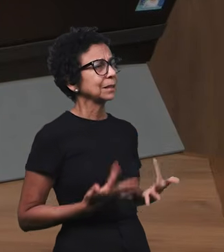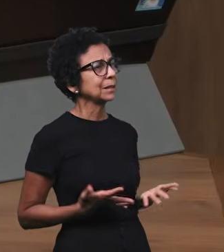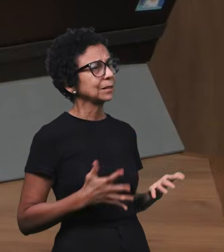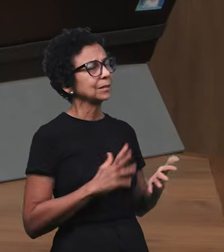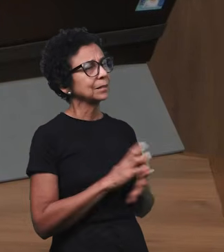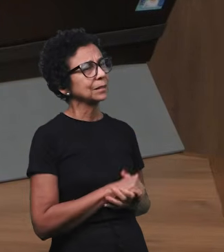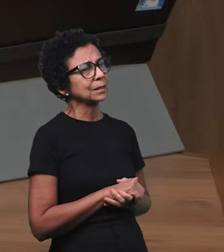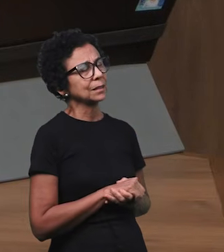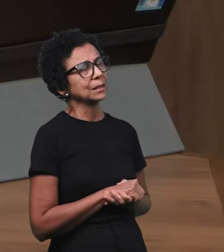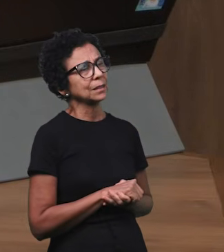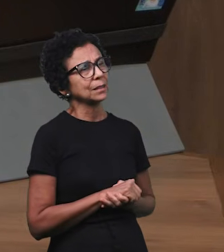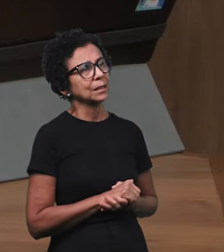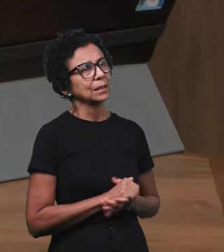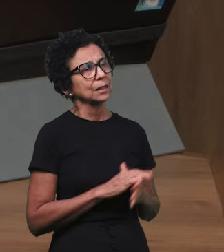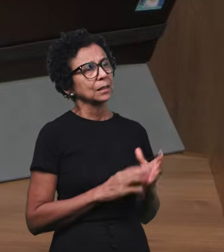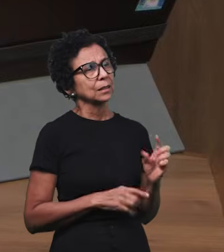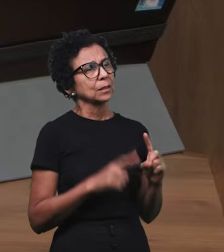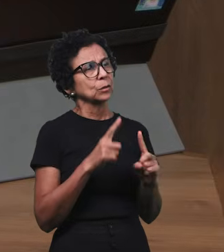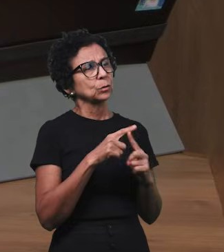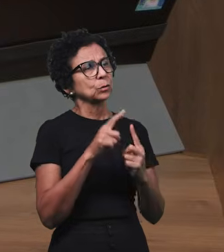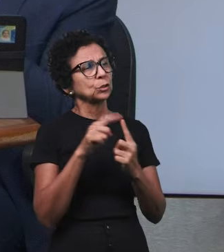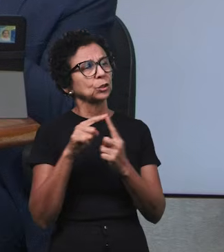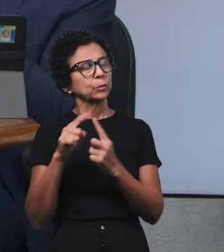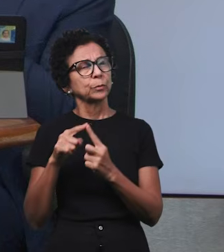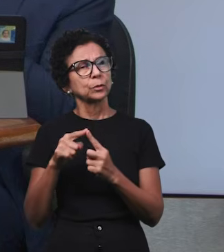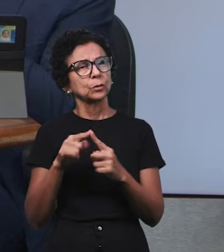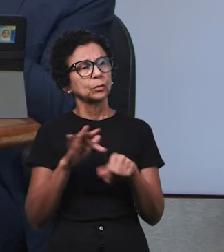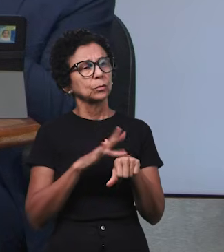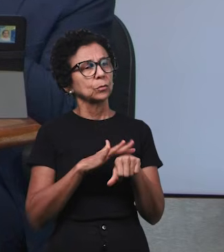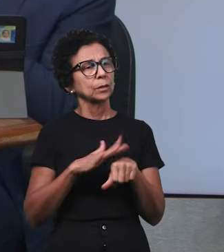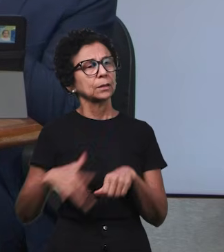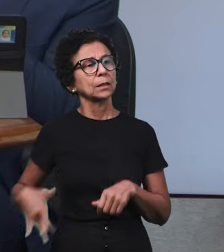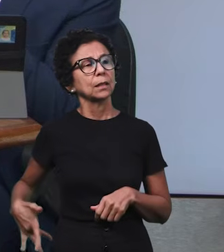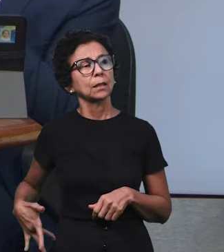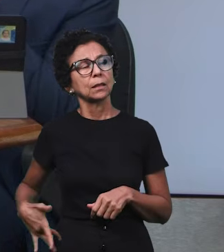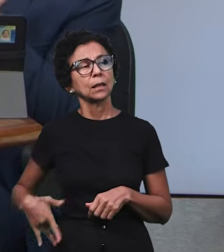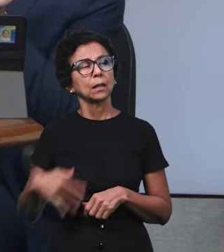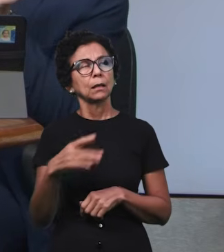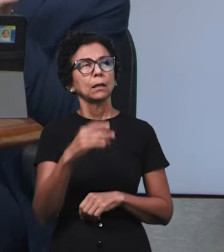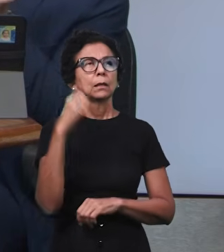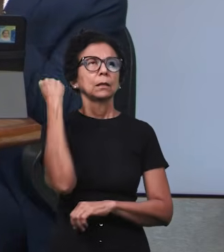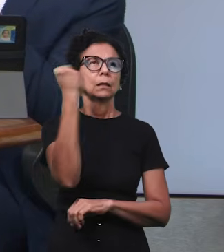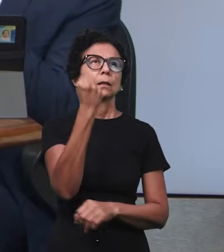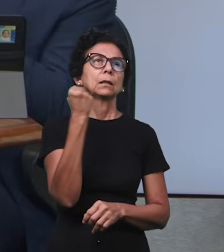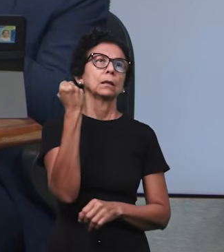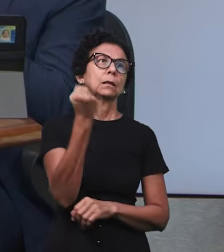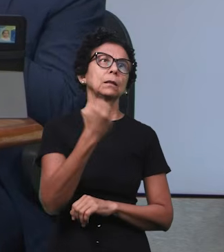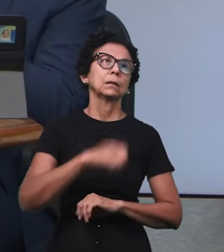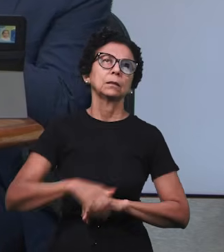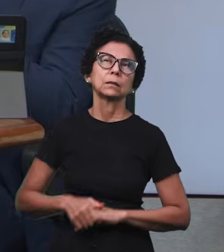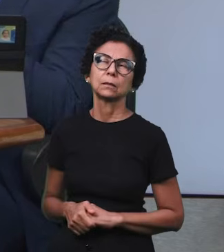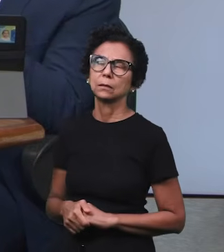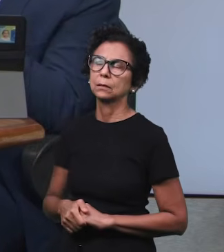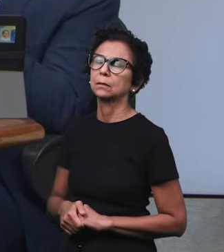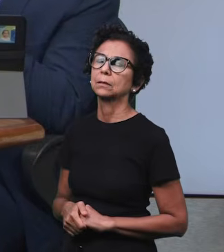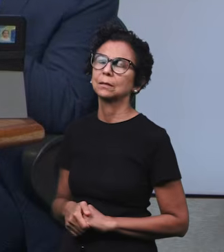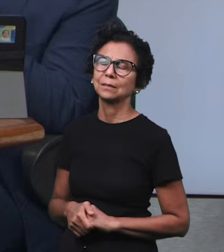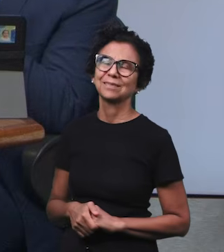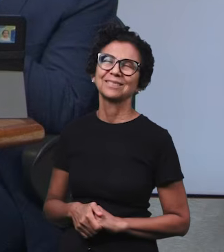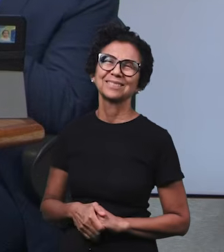de classificação da doença renal crônica. Eu me lembro da faculdade que o estágio 1 todo